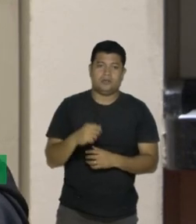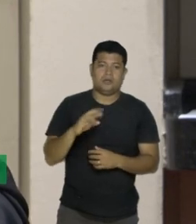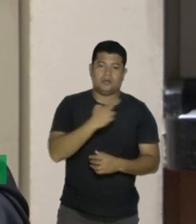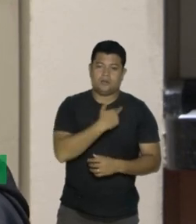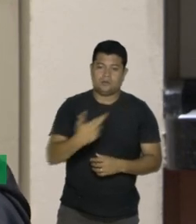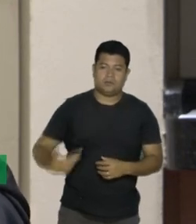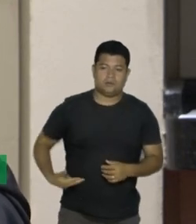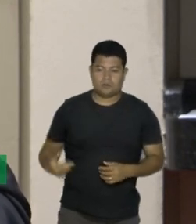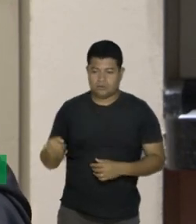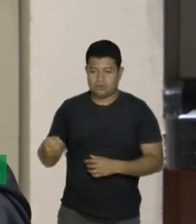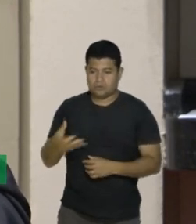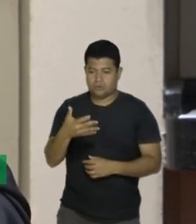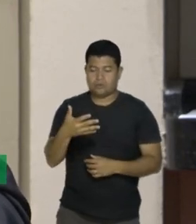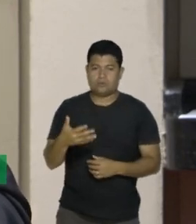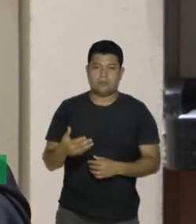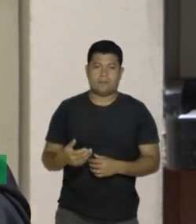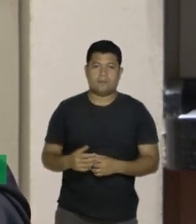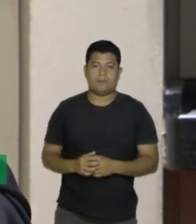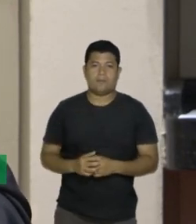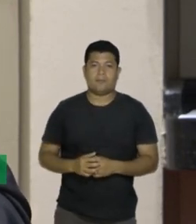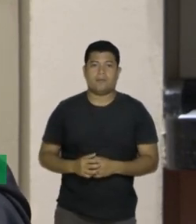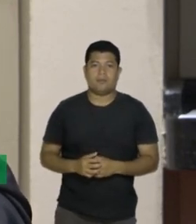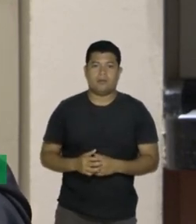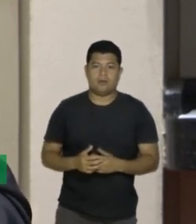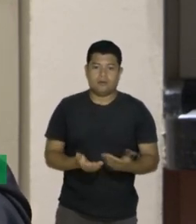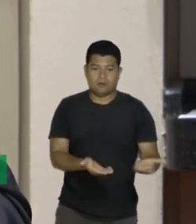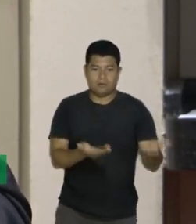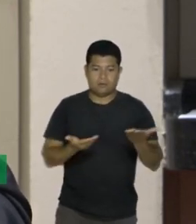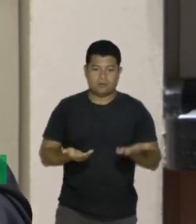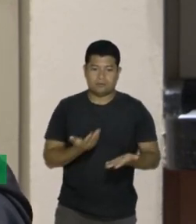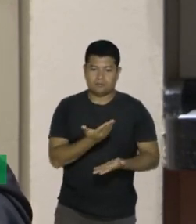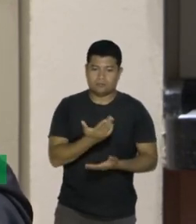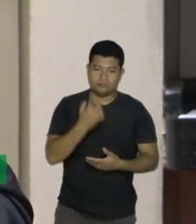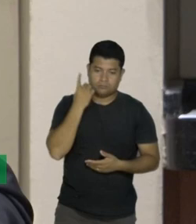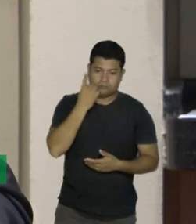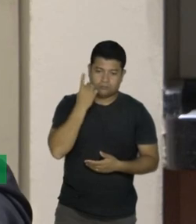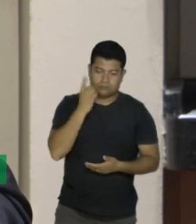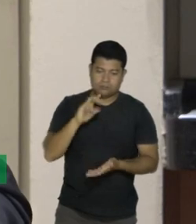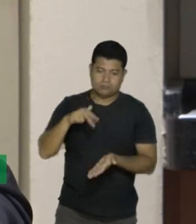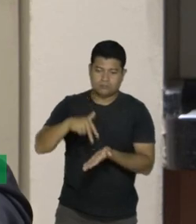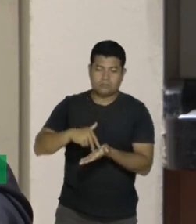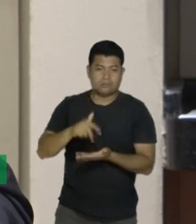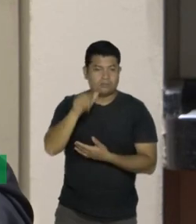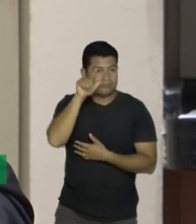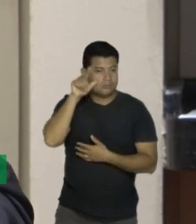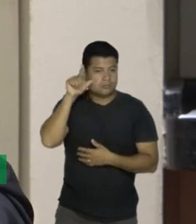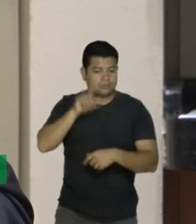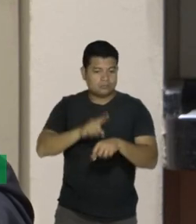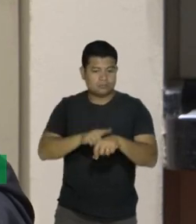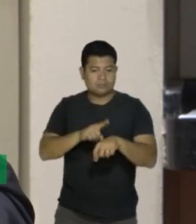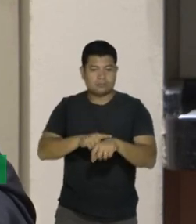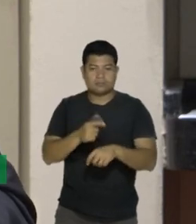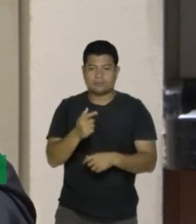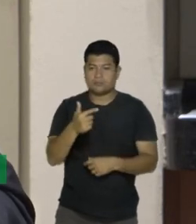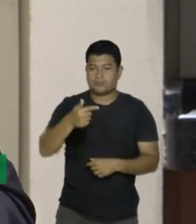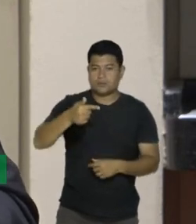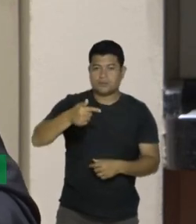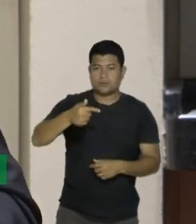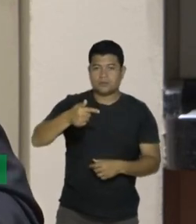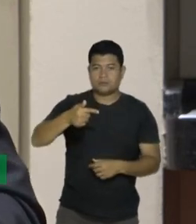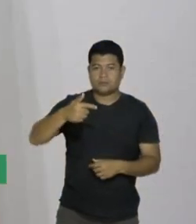com a palavra Deputado Lucas Neves vossa excelência tem o tempo de até 7